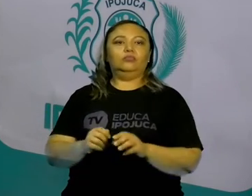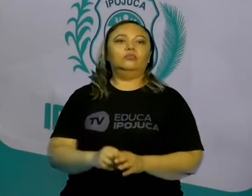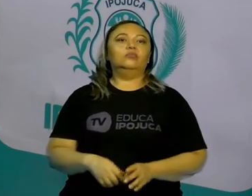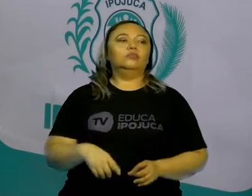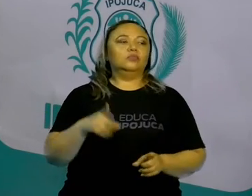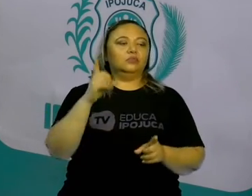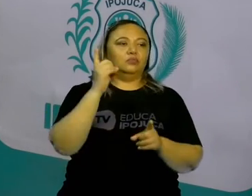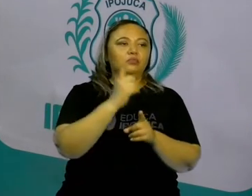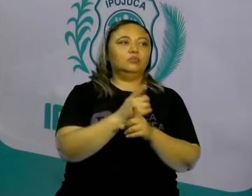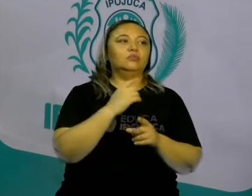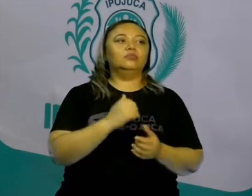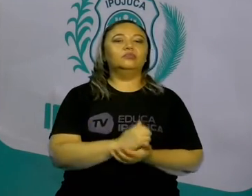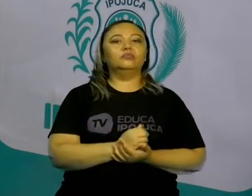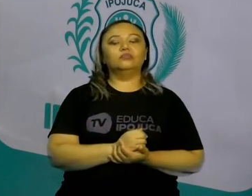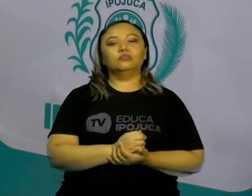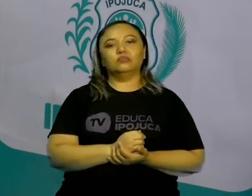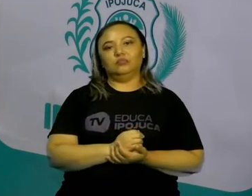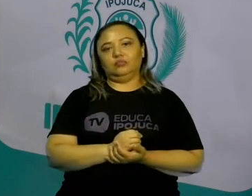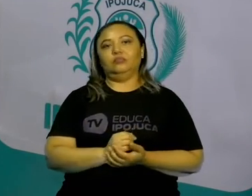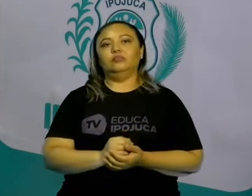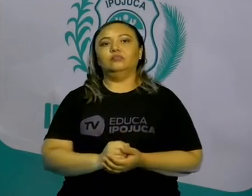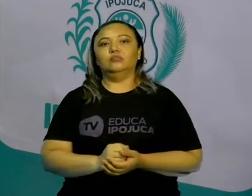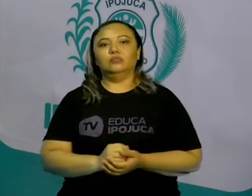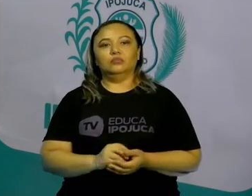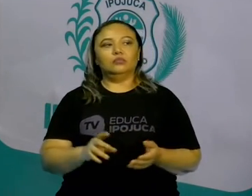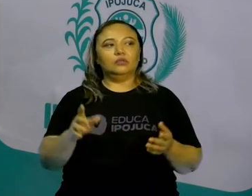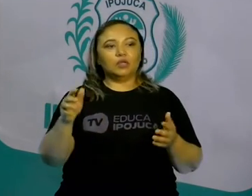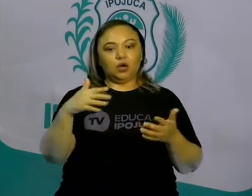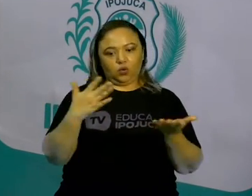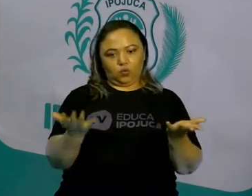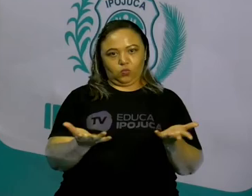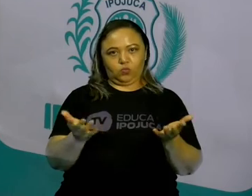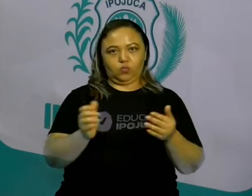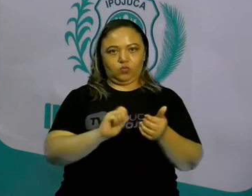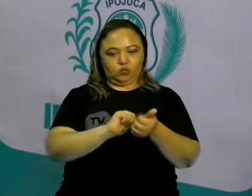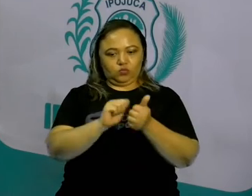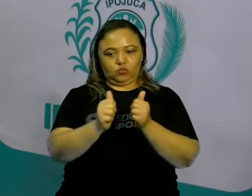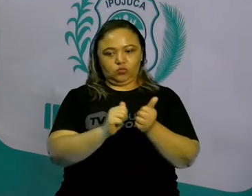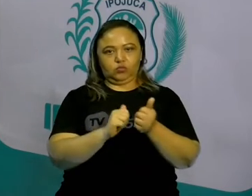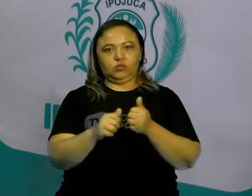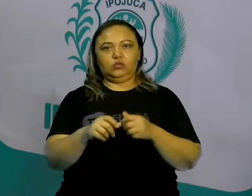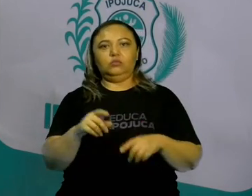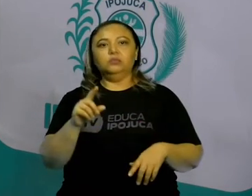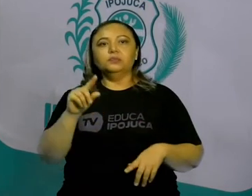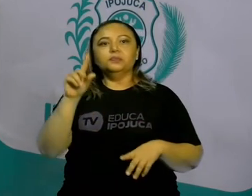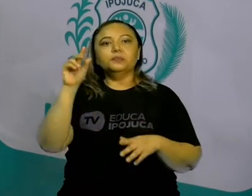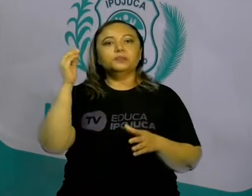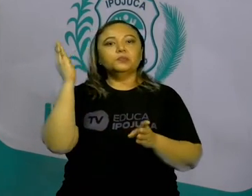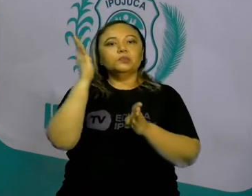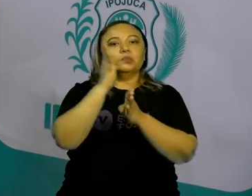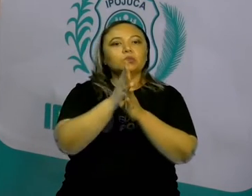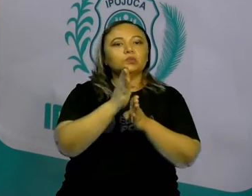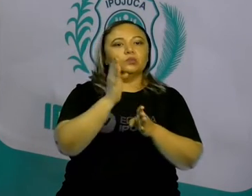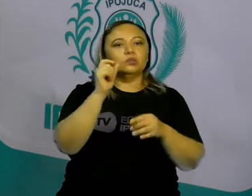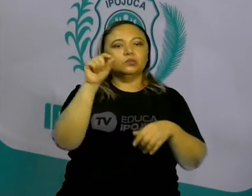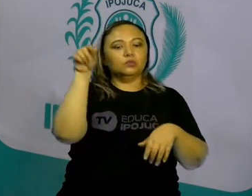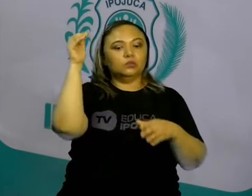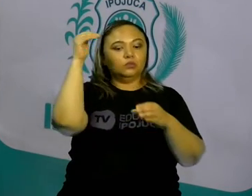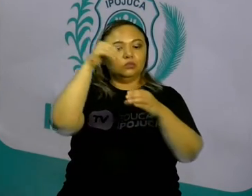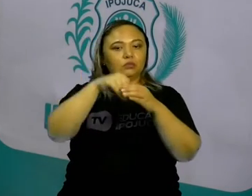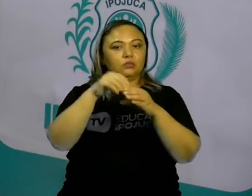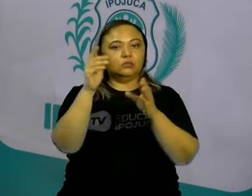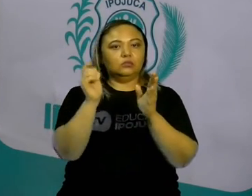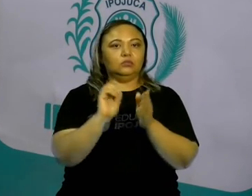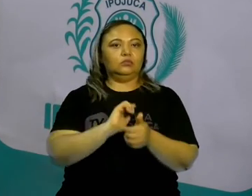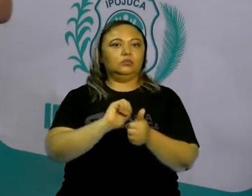no caso aqui no nosso experimento é o jogo tá certo ou seja Em que situação está sendo analisado